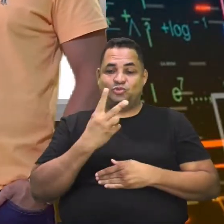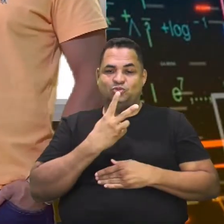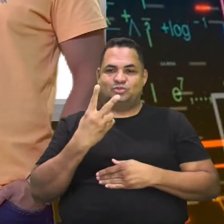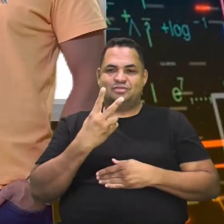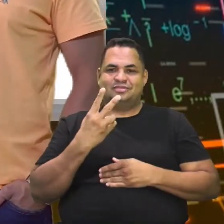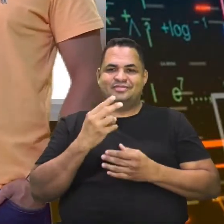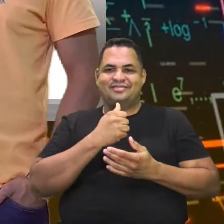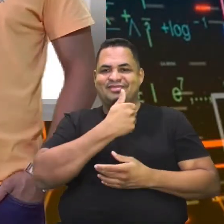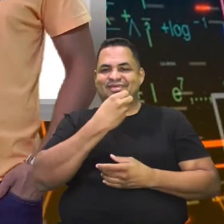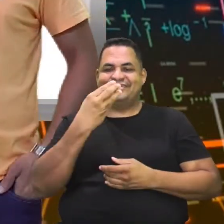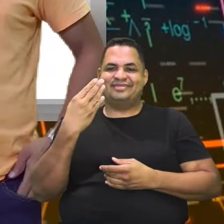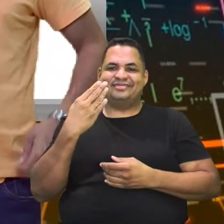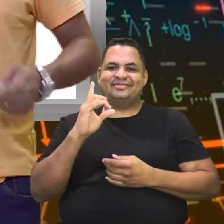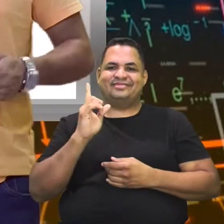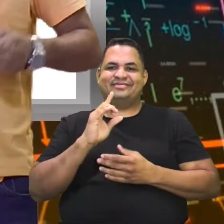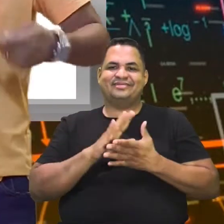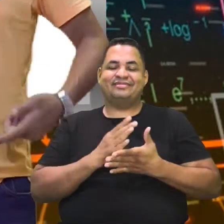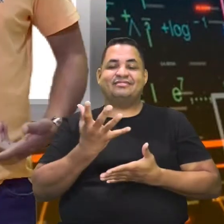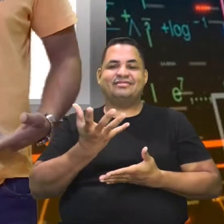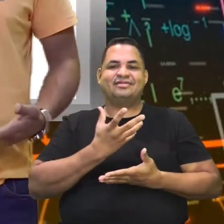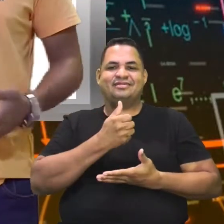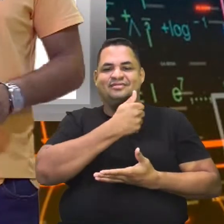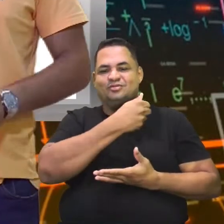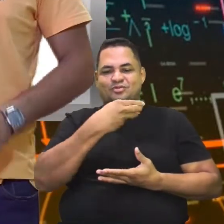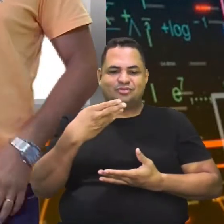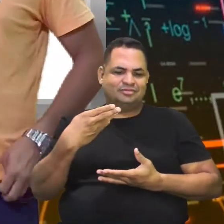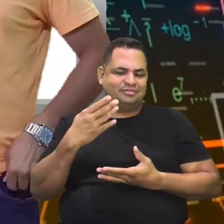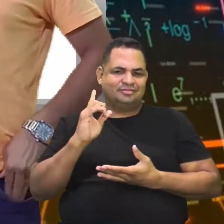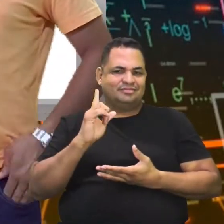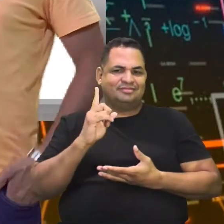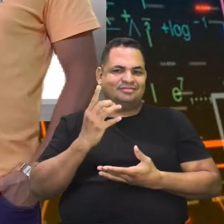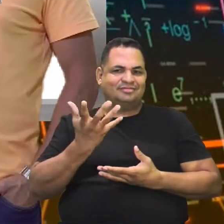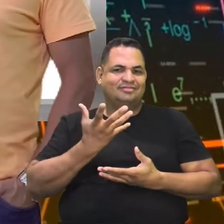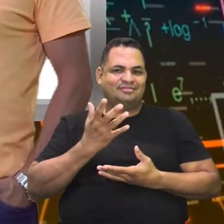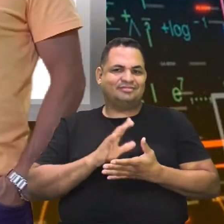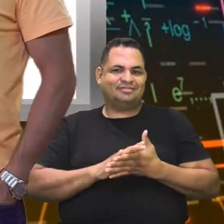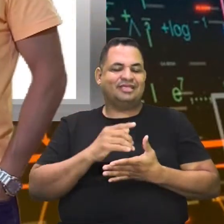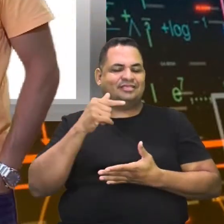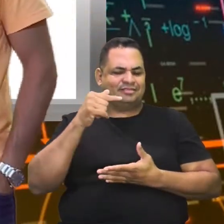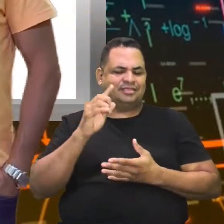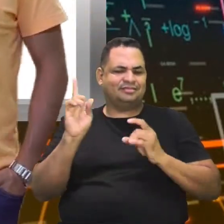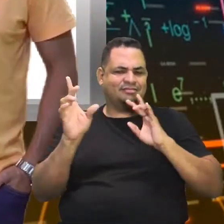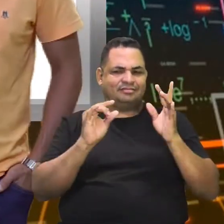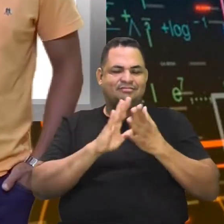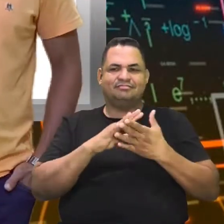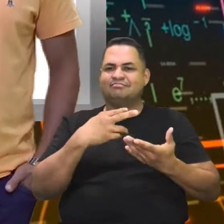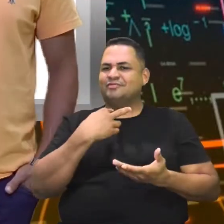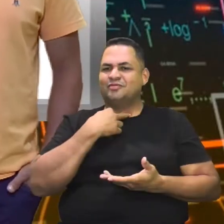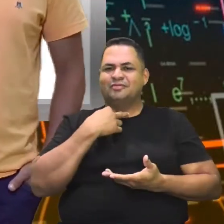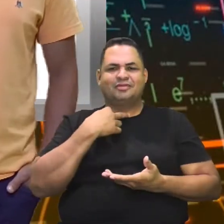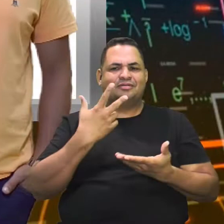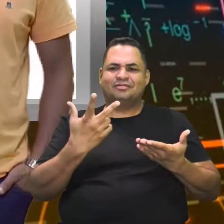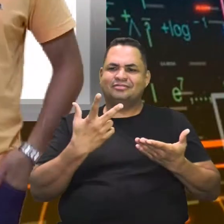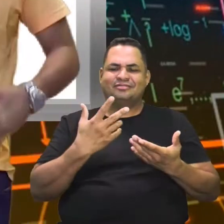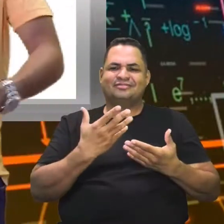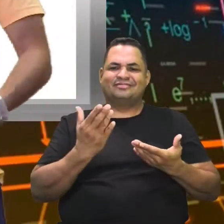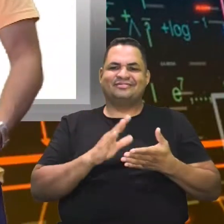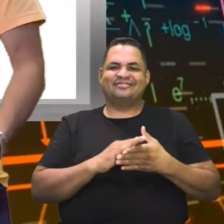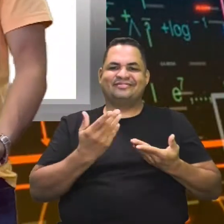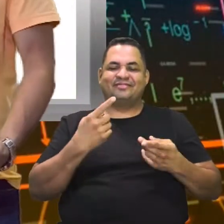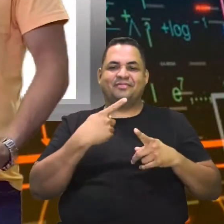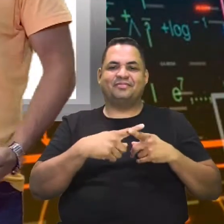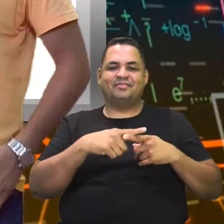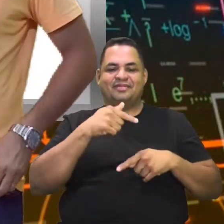mesmo. É R$7. Não, mas eu quero 2 por 14. Não, é R$7. Porque né? não posso fazer 2 por 14 porque